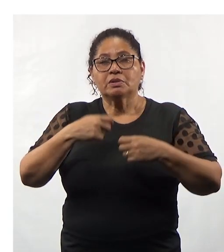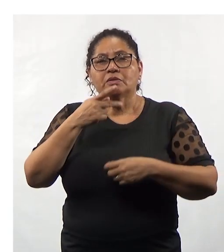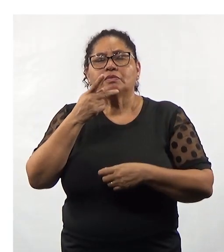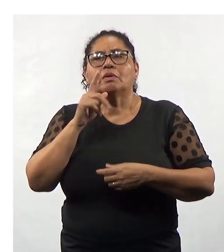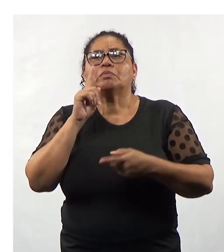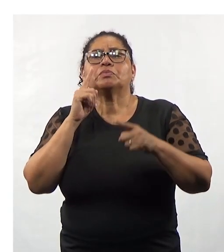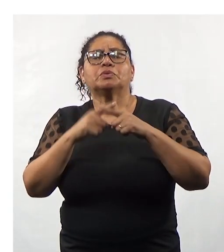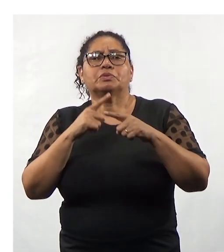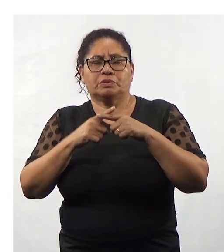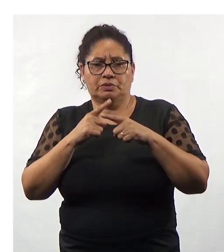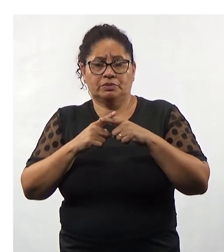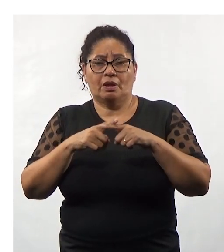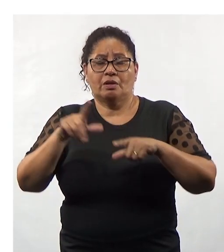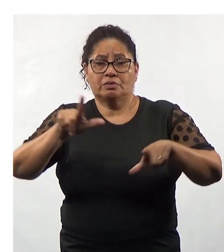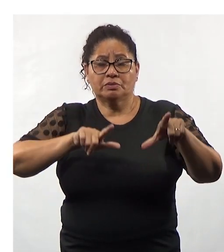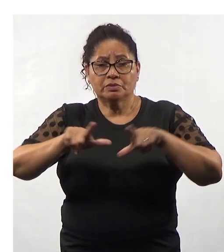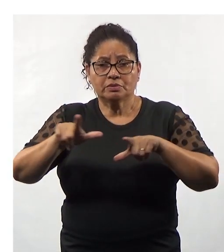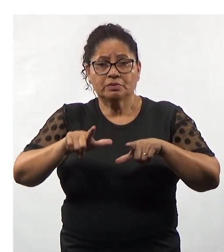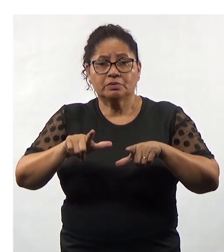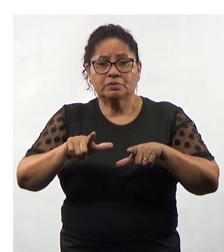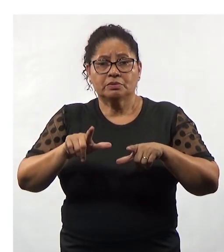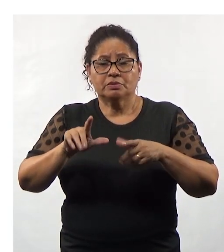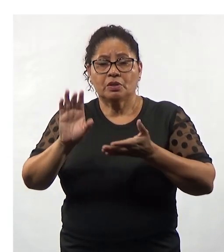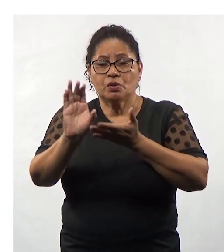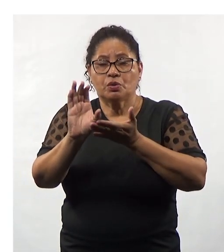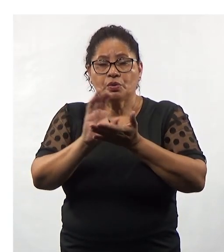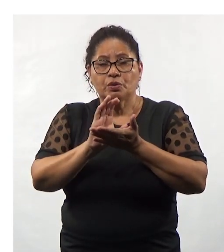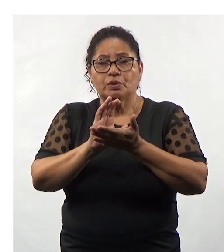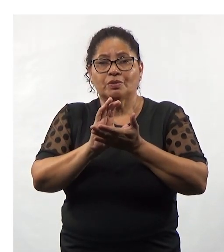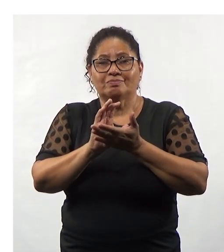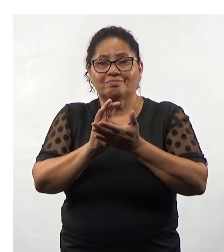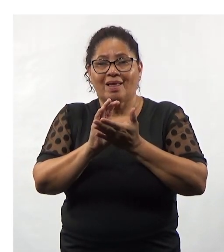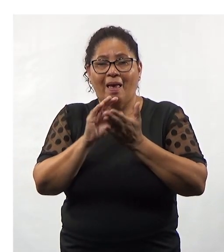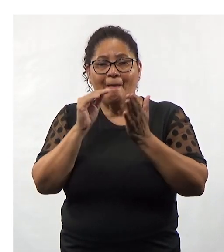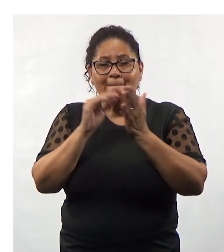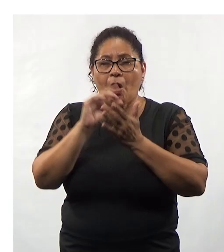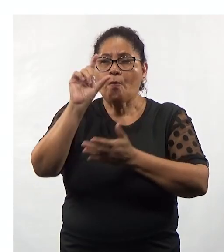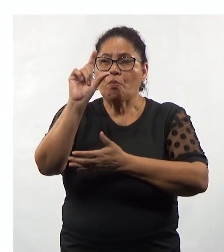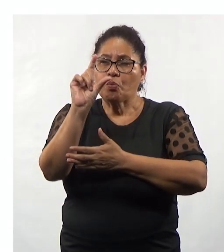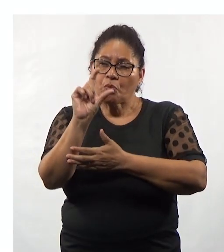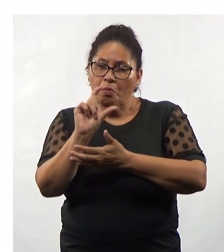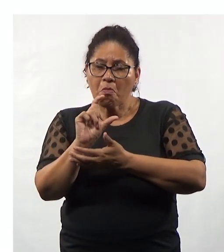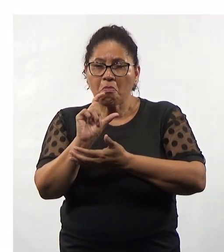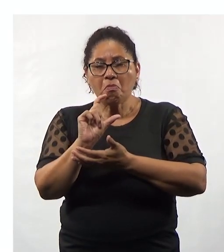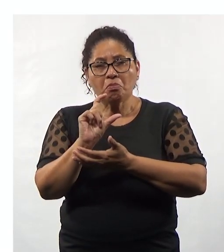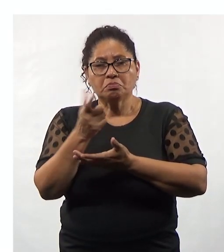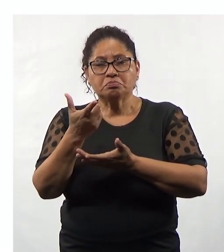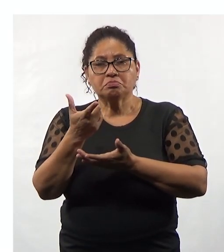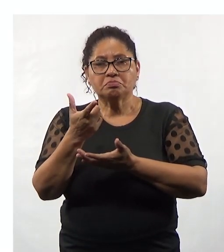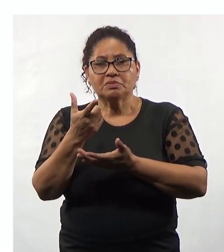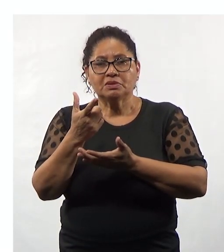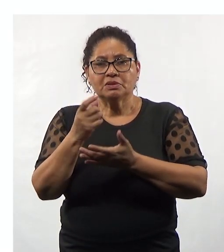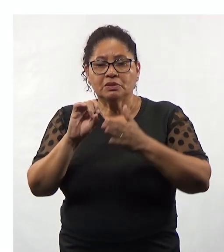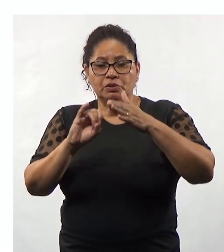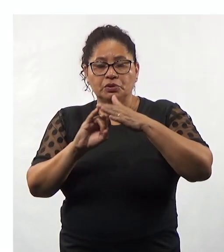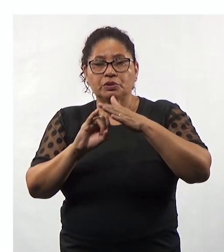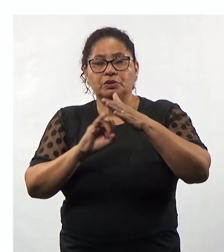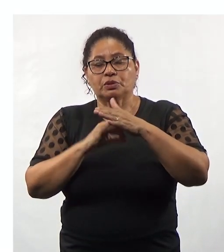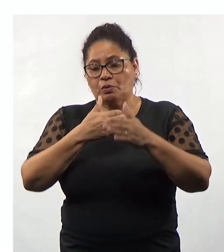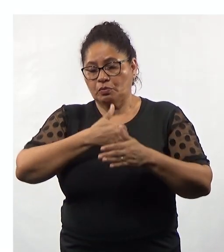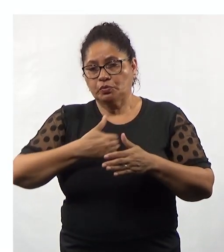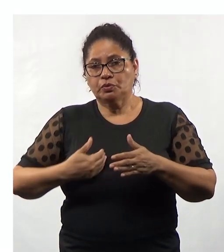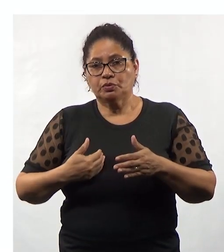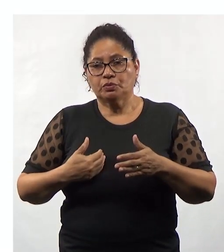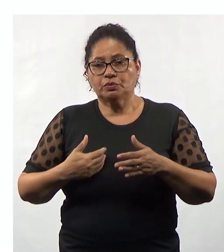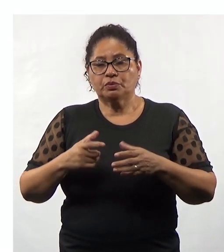dizer por quê? Porque nós trabalhamos com recursos limitados no orçamento das instituições públicas.